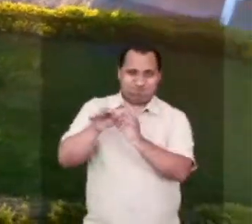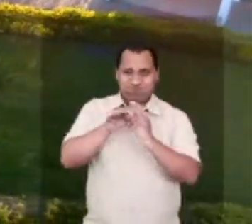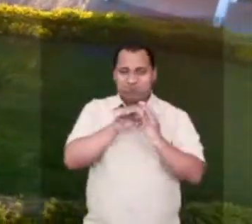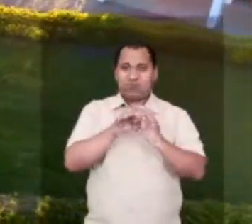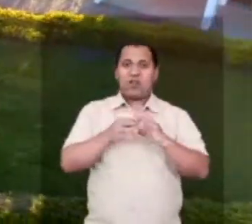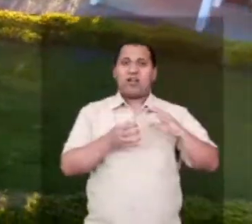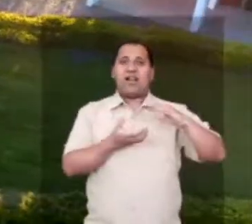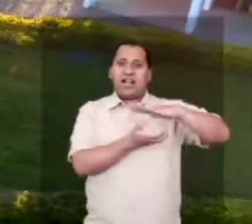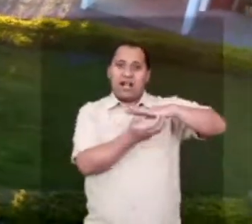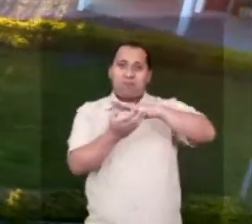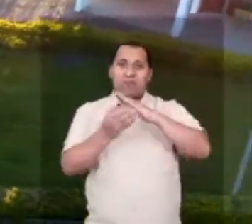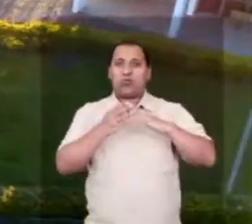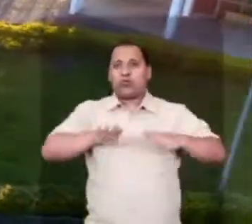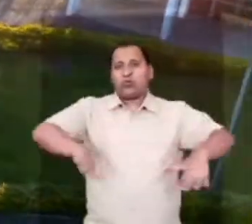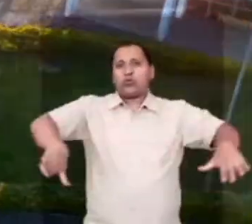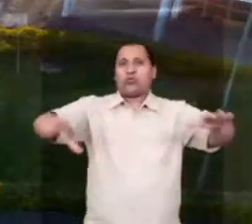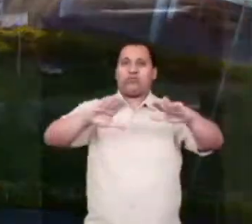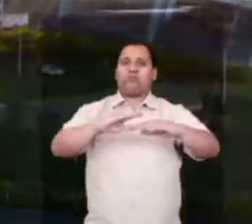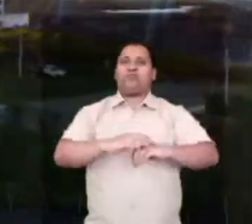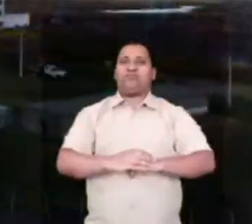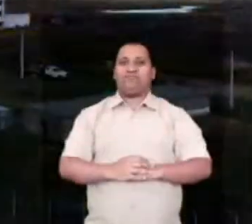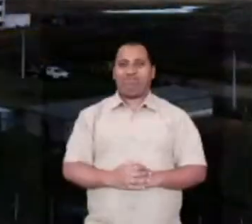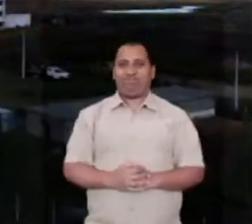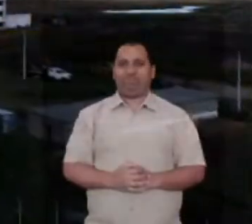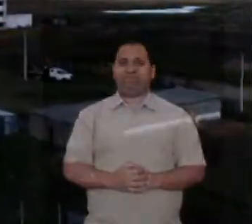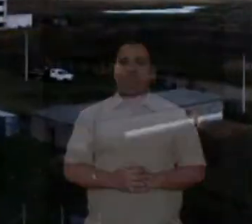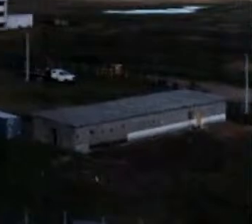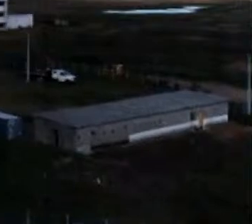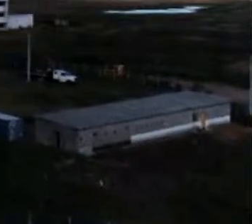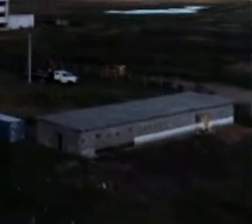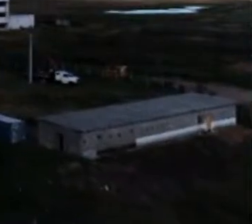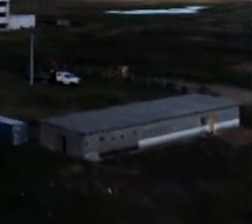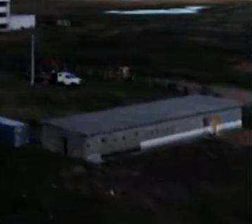integram em todos os campi universitários.